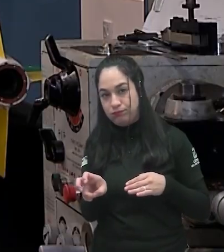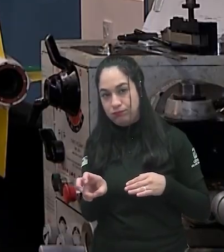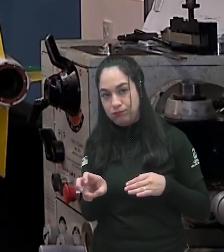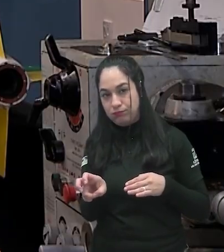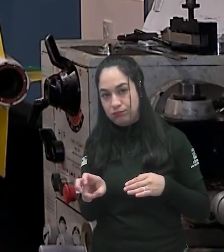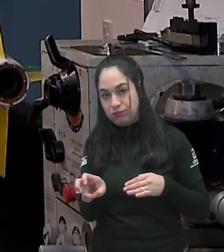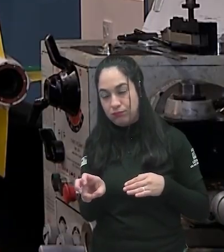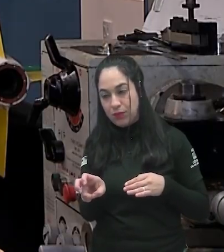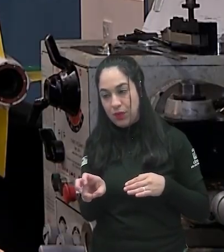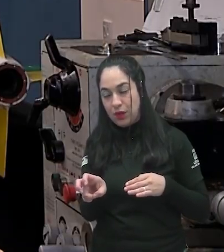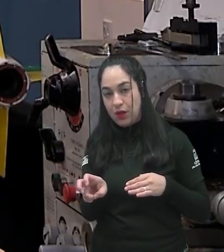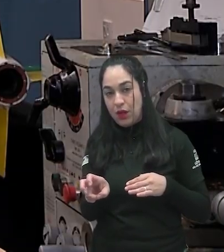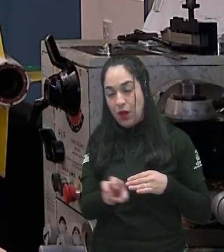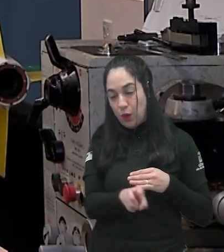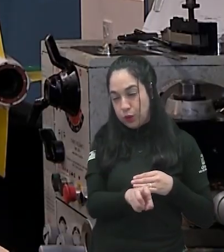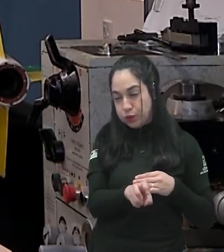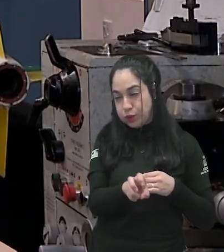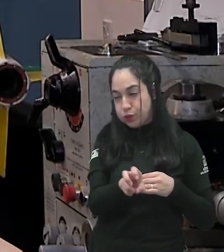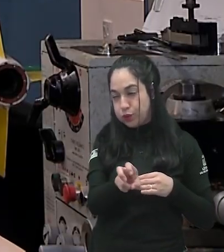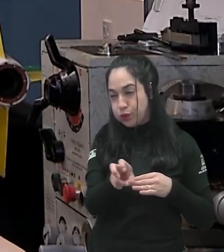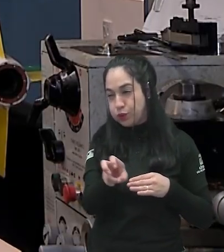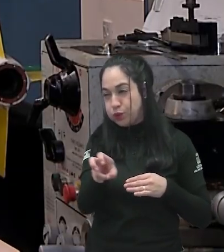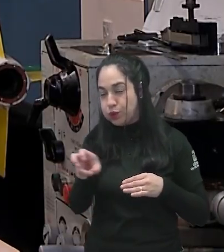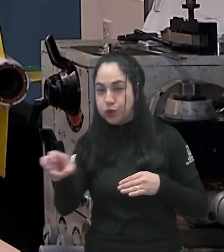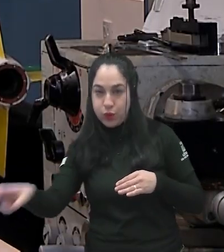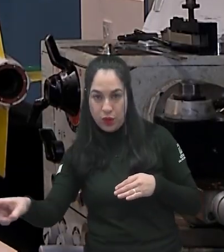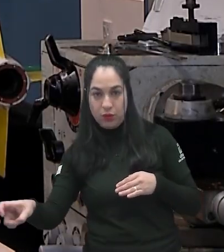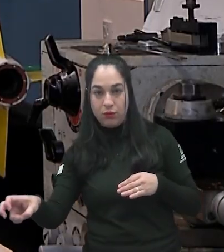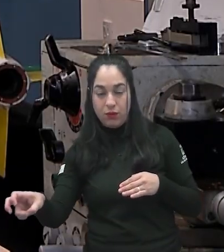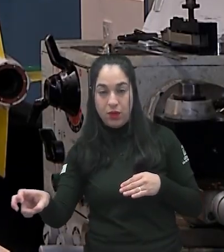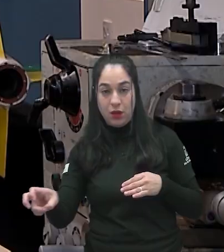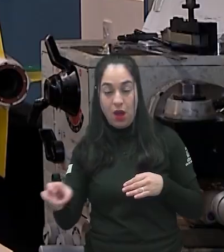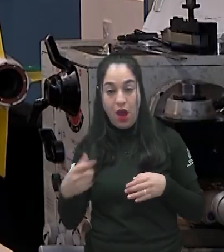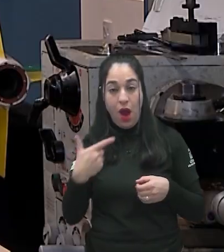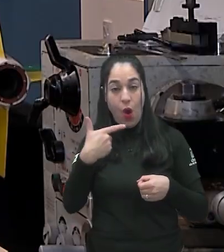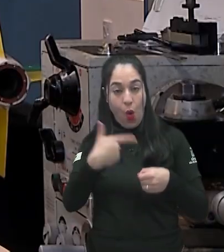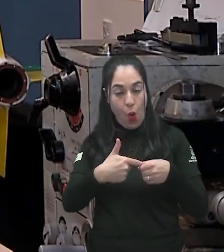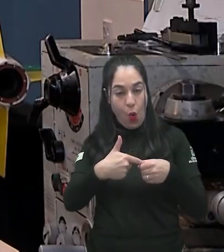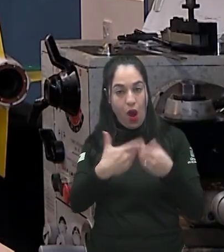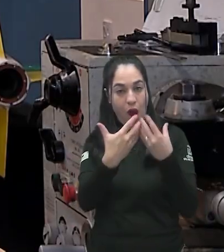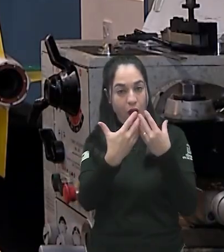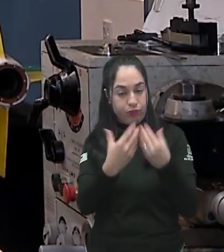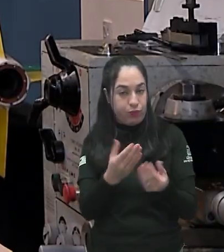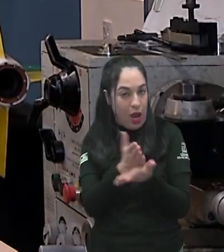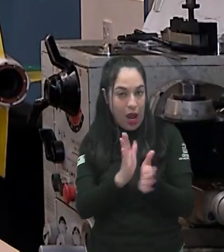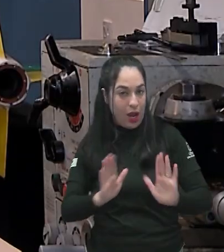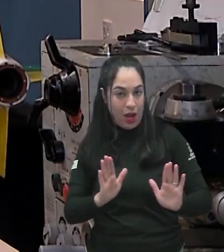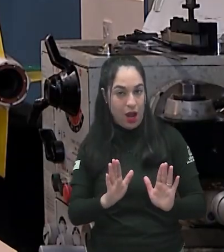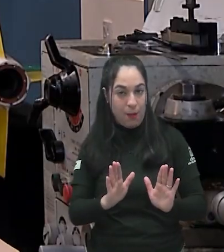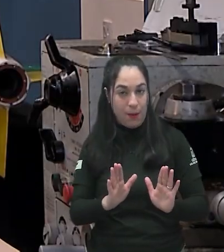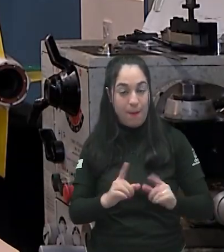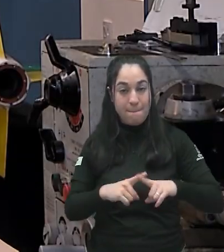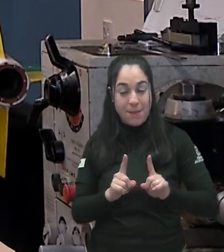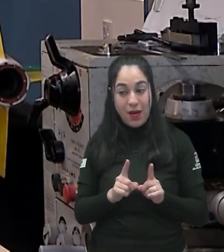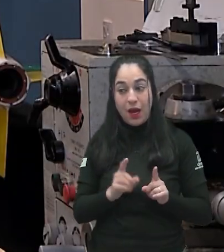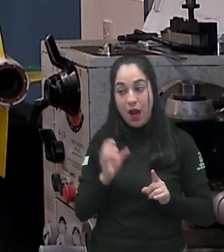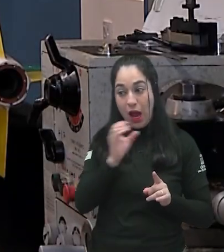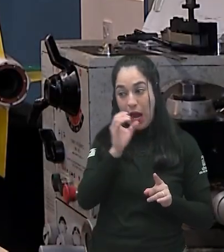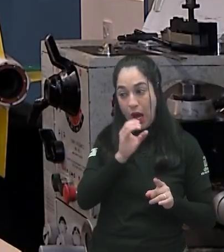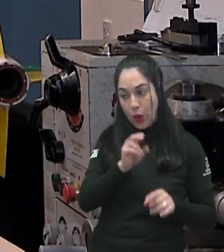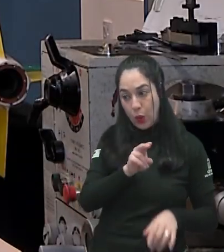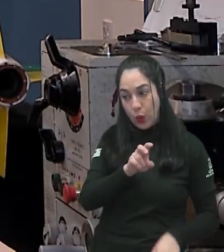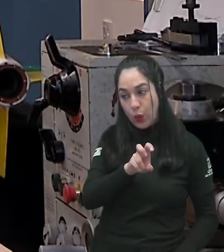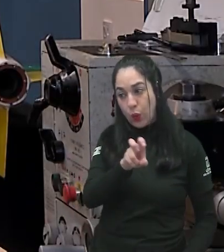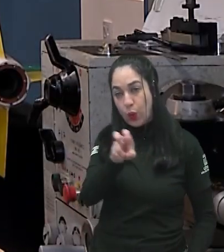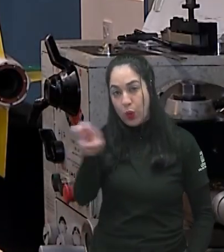atrito com o chão vai fazer você chegar exatamente no ponto B. A chance de você colocar a quantia de combustível certo e chegar no ponto B é muito pequena,